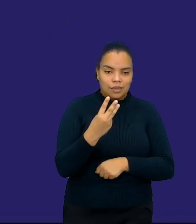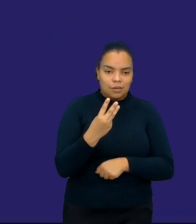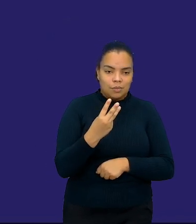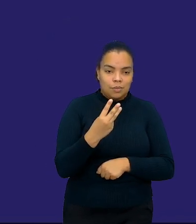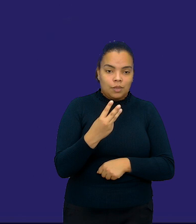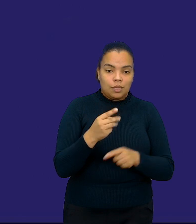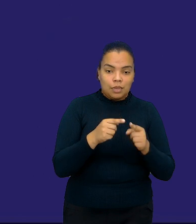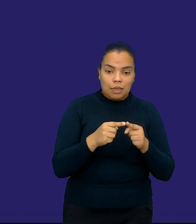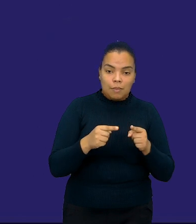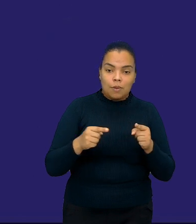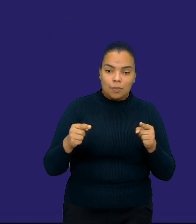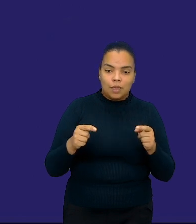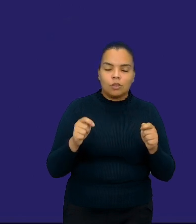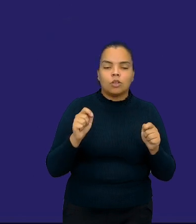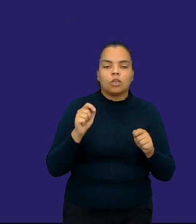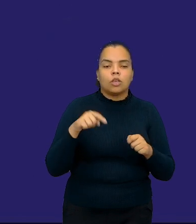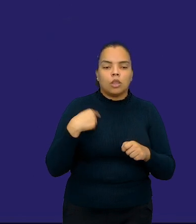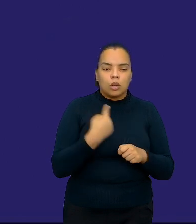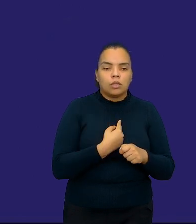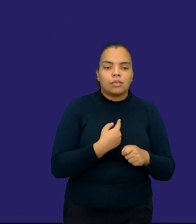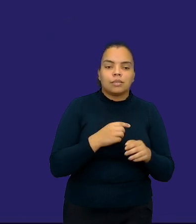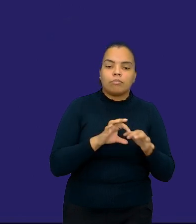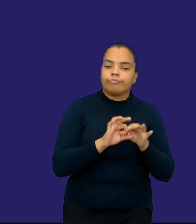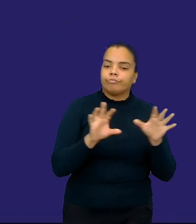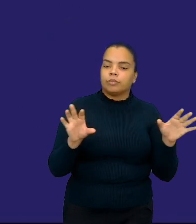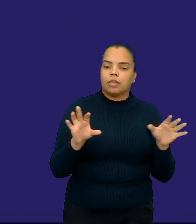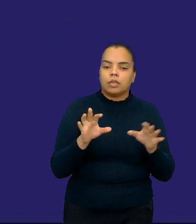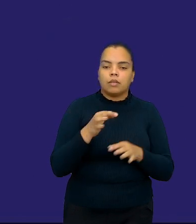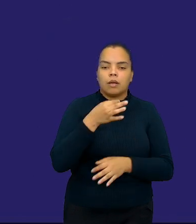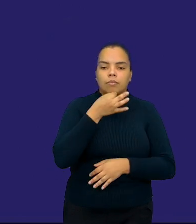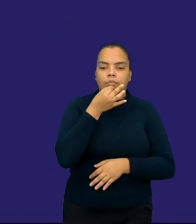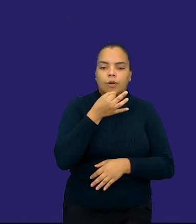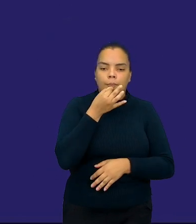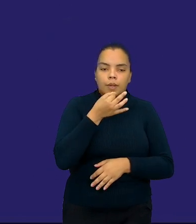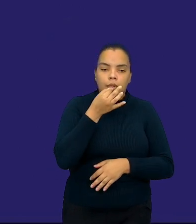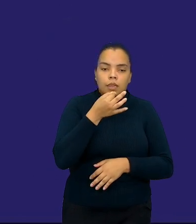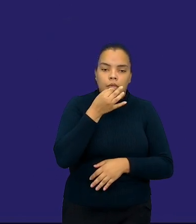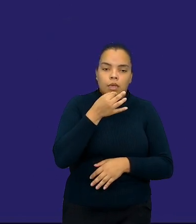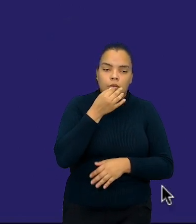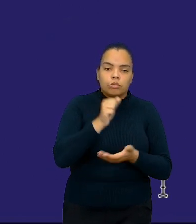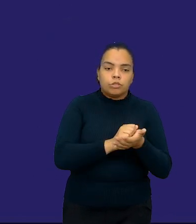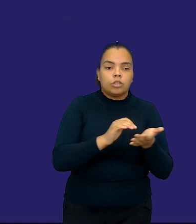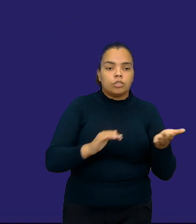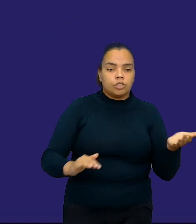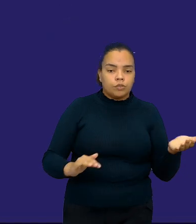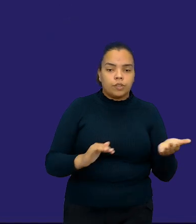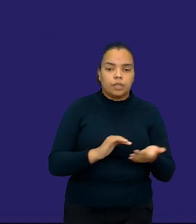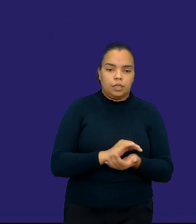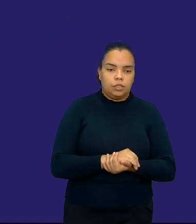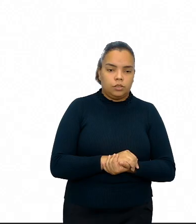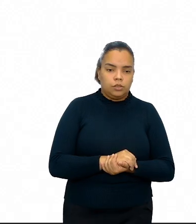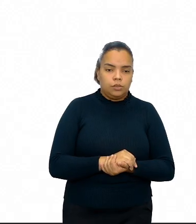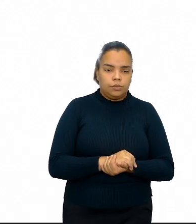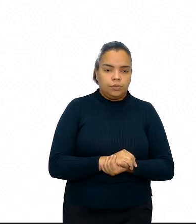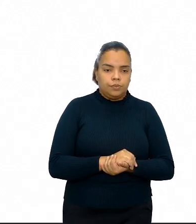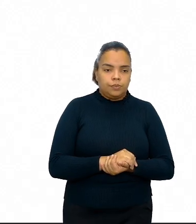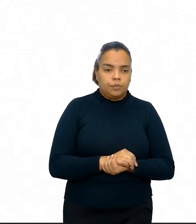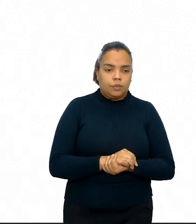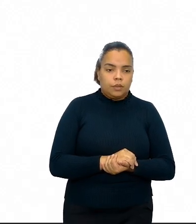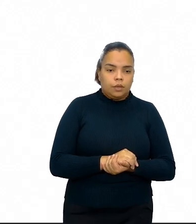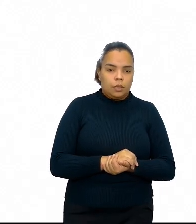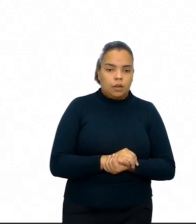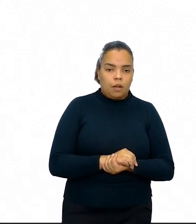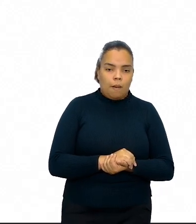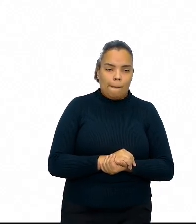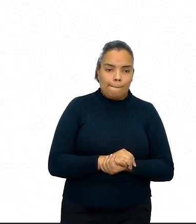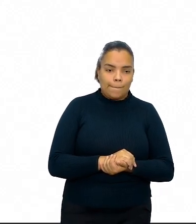deixamos sugestões de atividades a serem desenvolvidas no desdobramento de ATPC da escola. Bom,